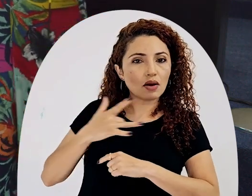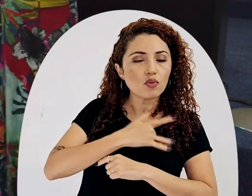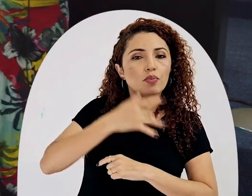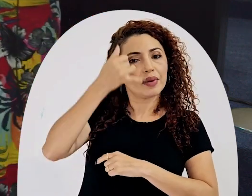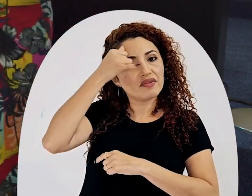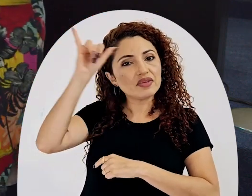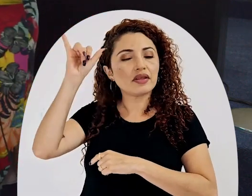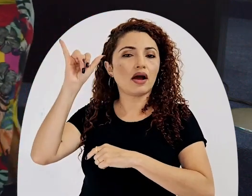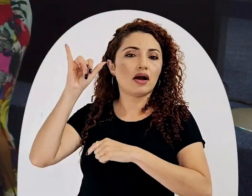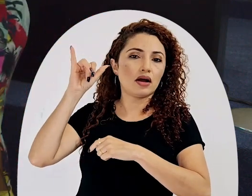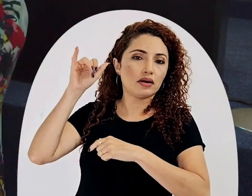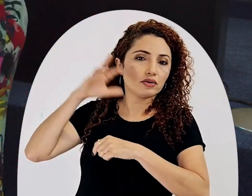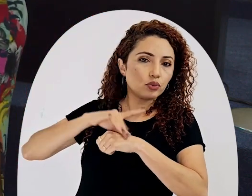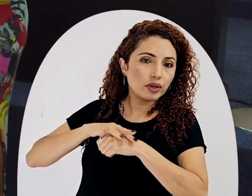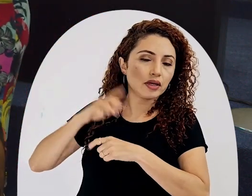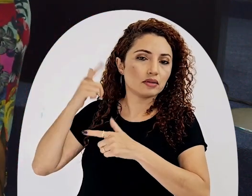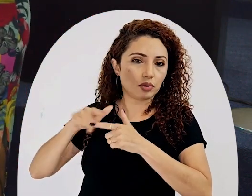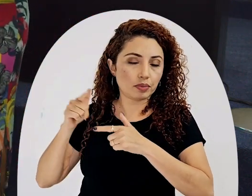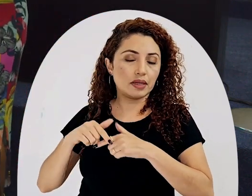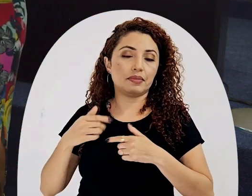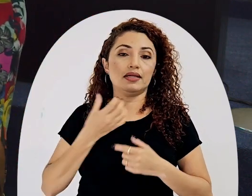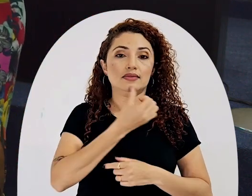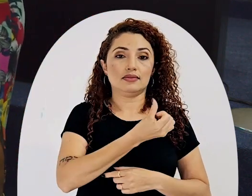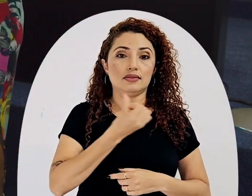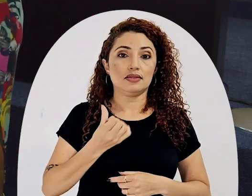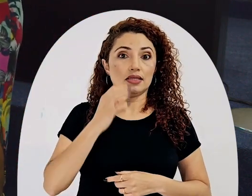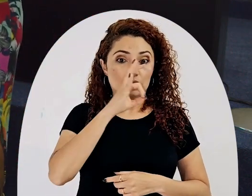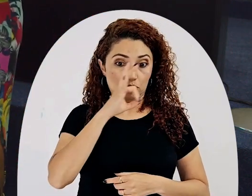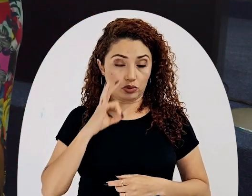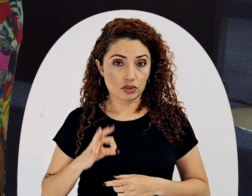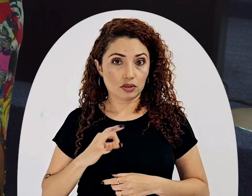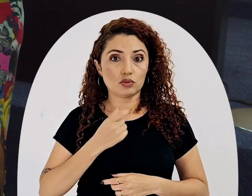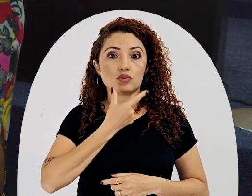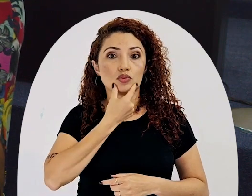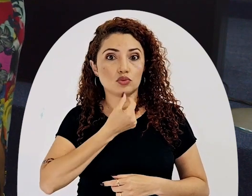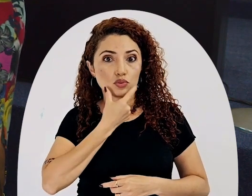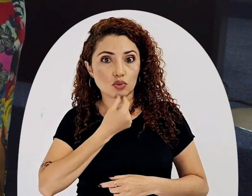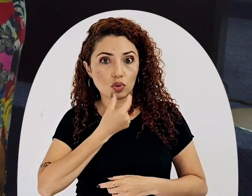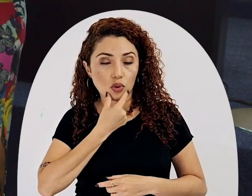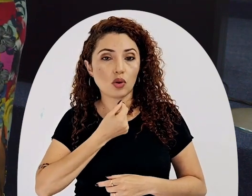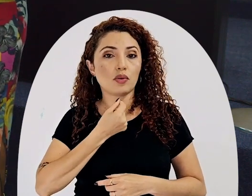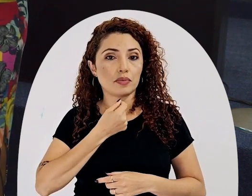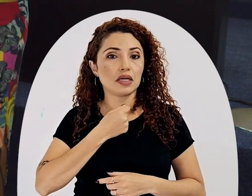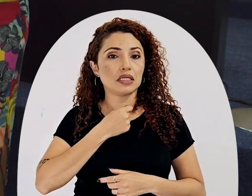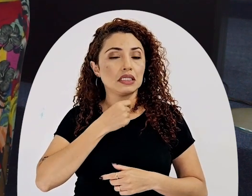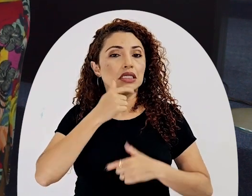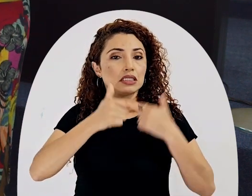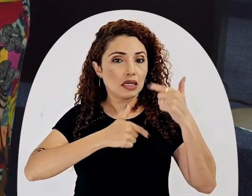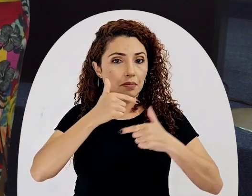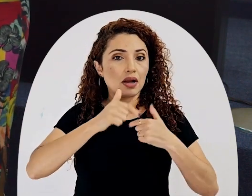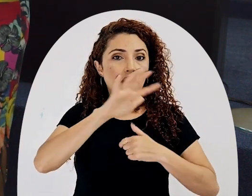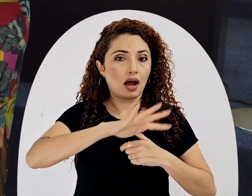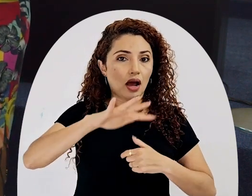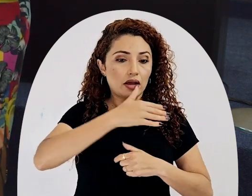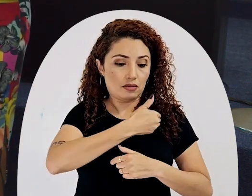66% dos homens ocupam cargos públicos na área administrativa.